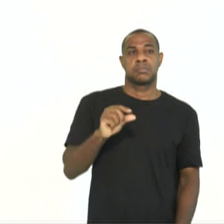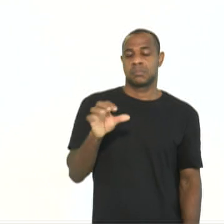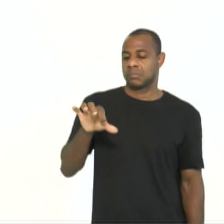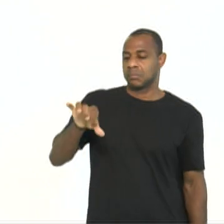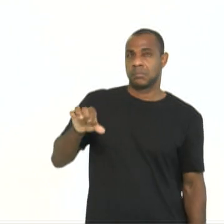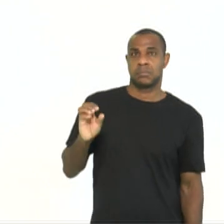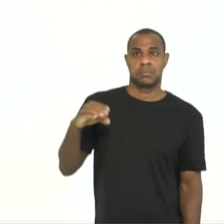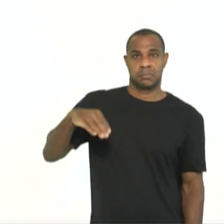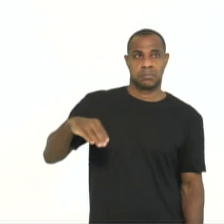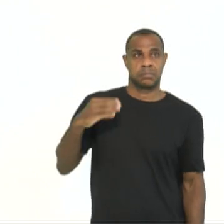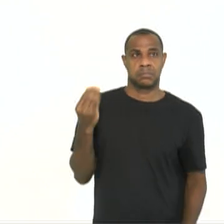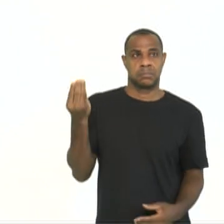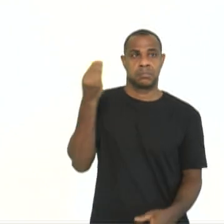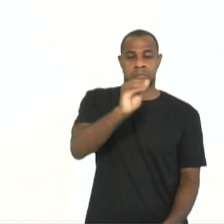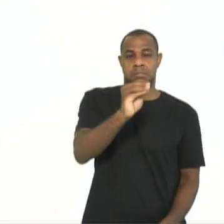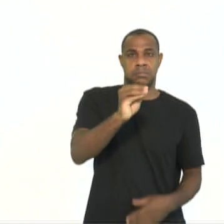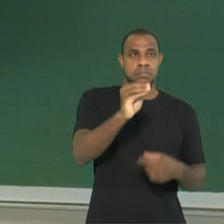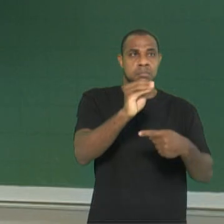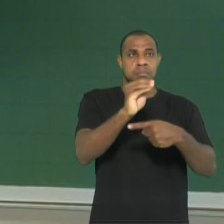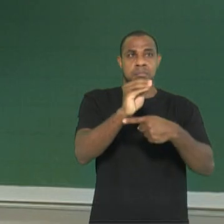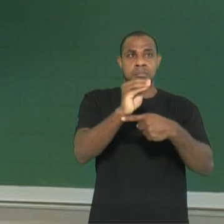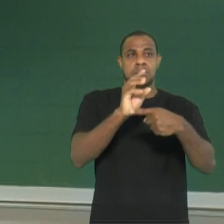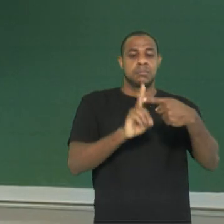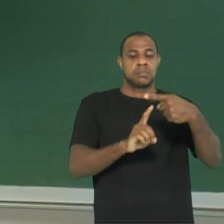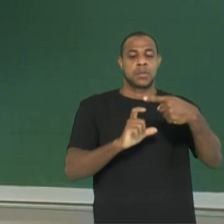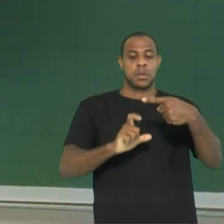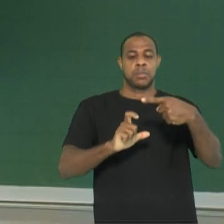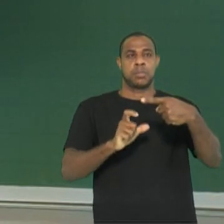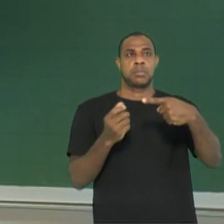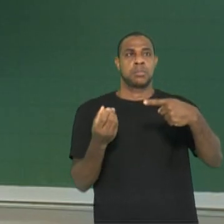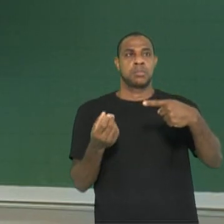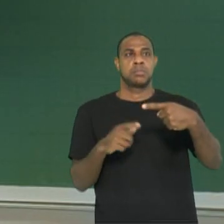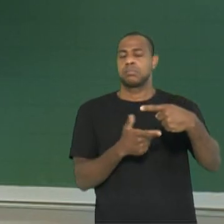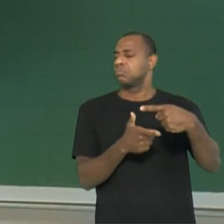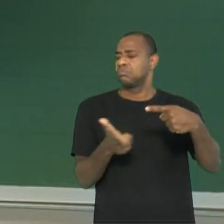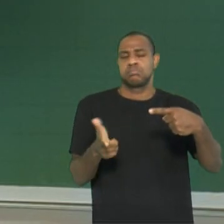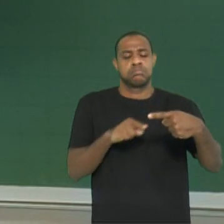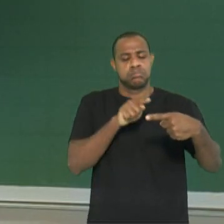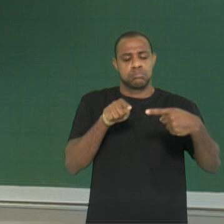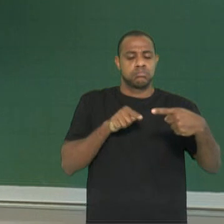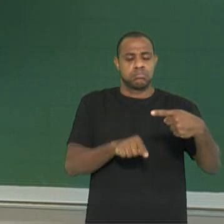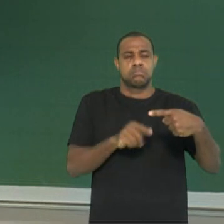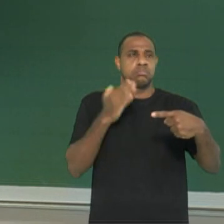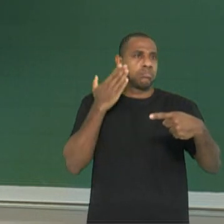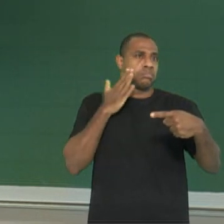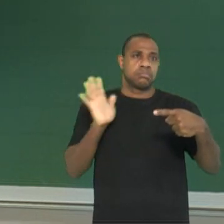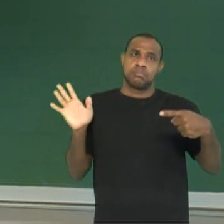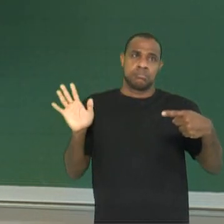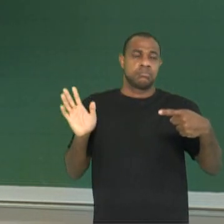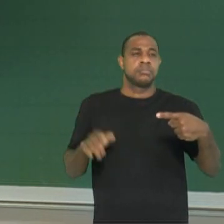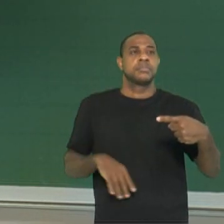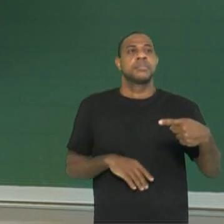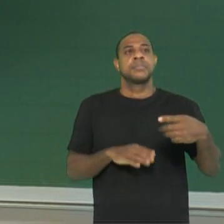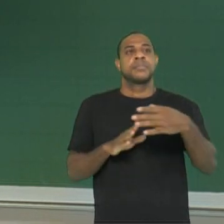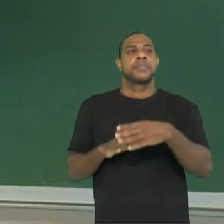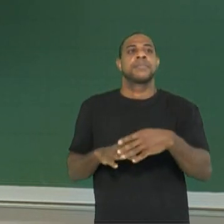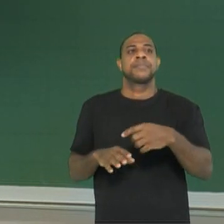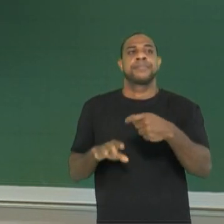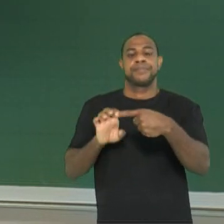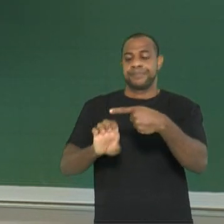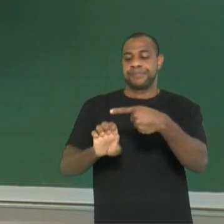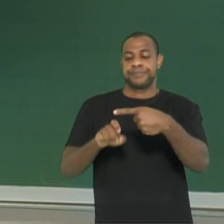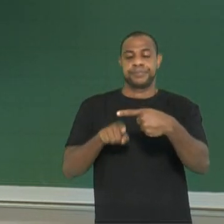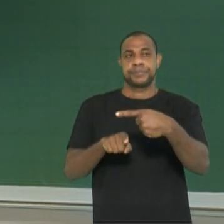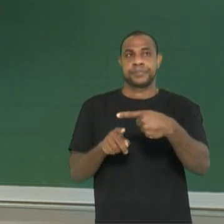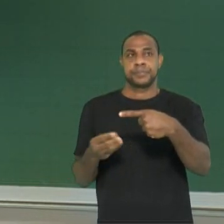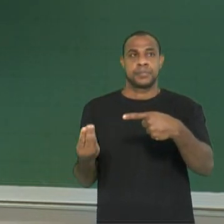9 centímetros, nós colocamos aqui. O D maiúsculo nós não temos, ele continua como nossa incógnita. O E, que é a